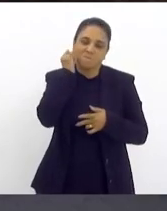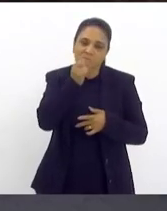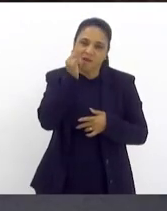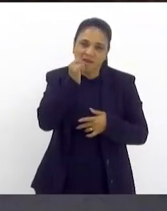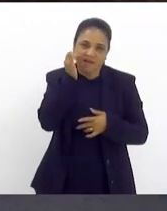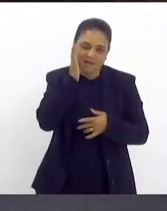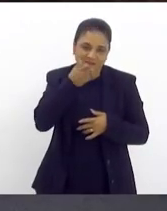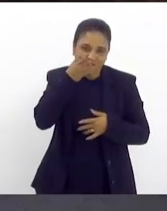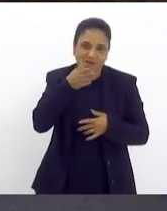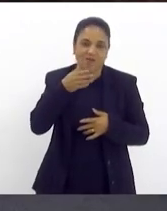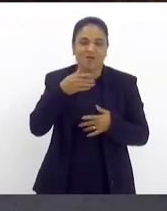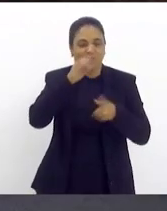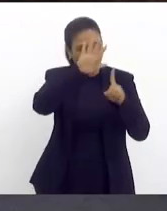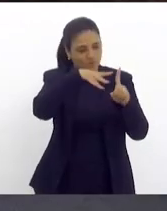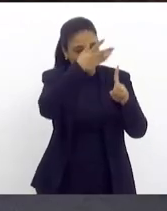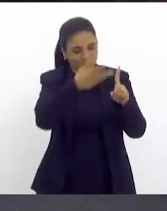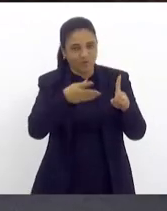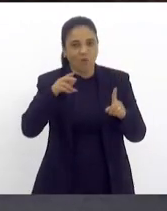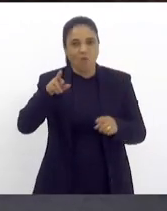Rubão.